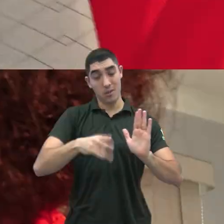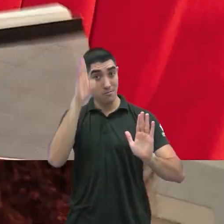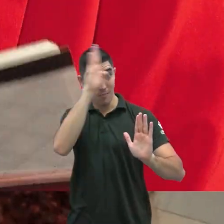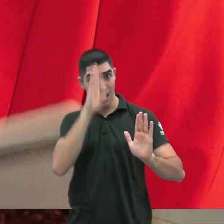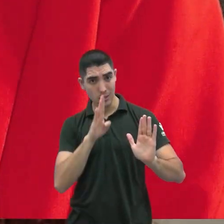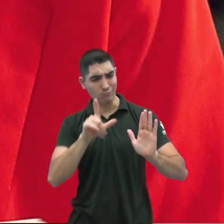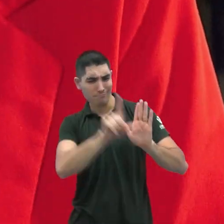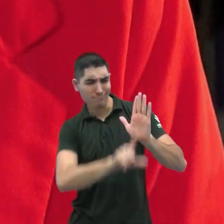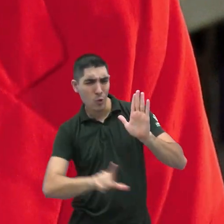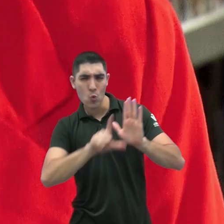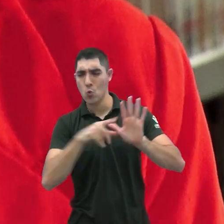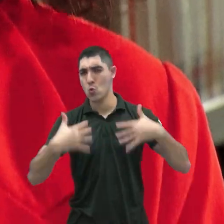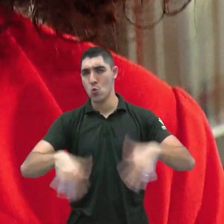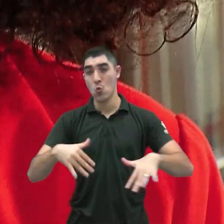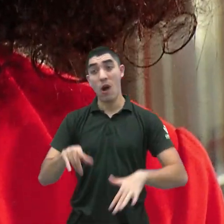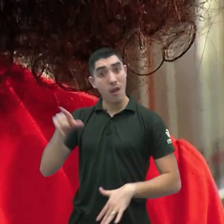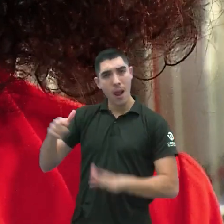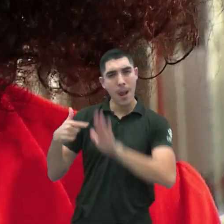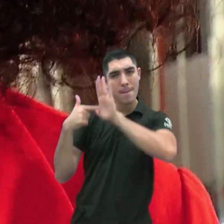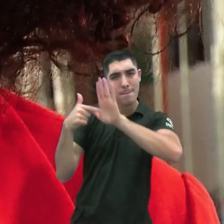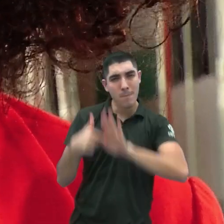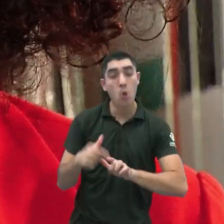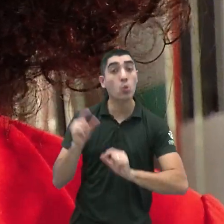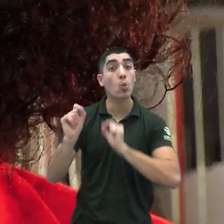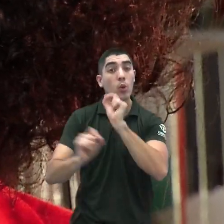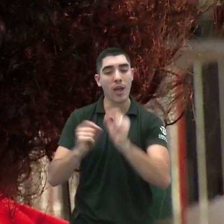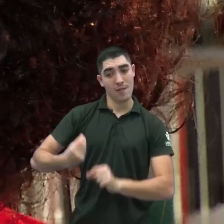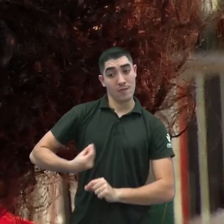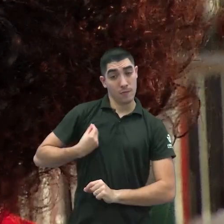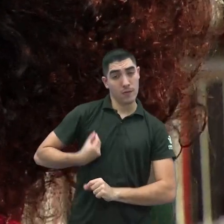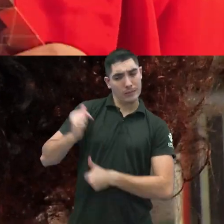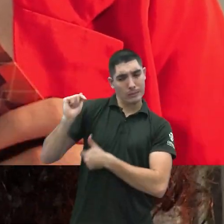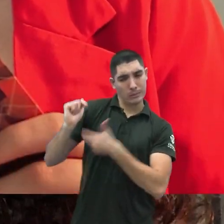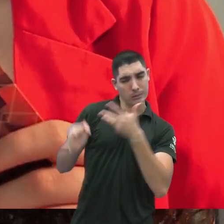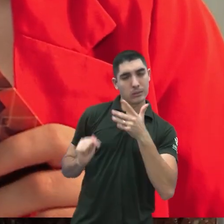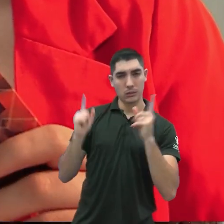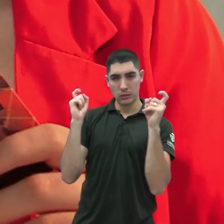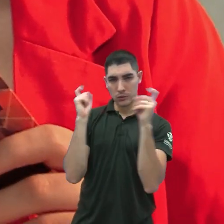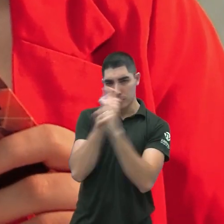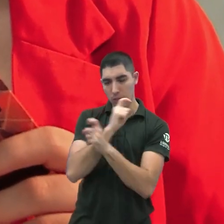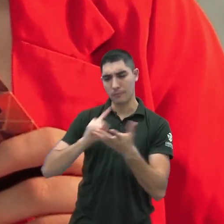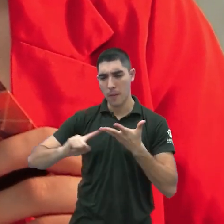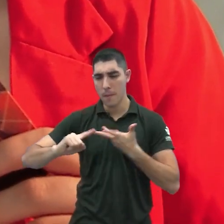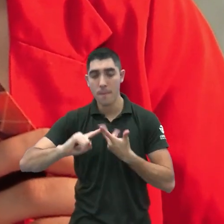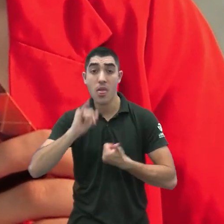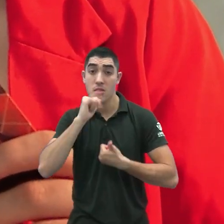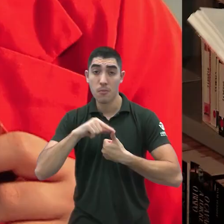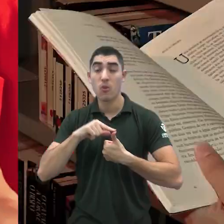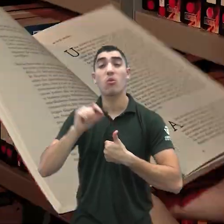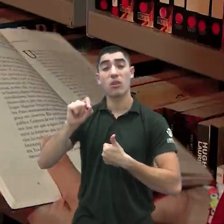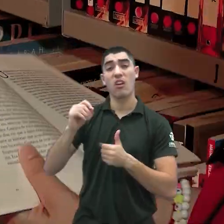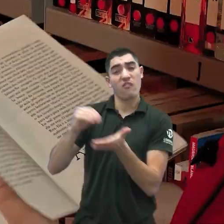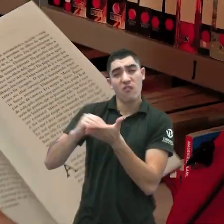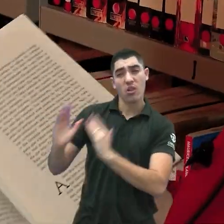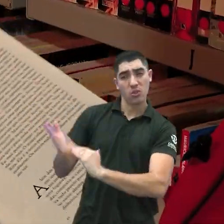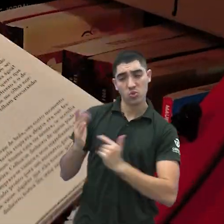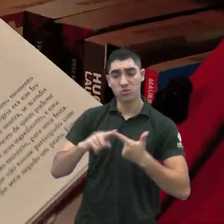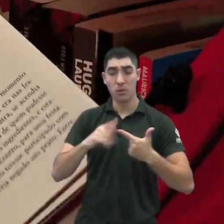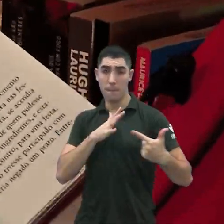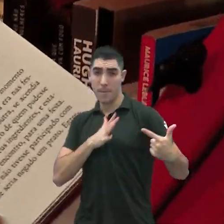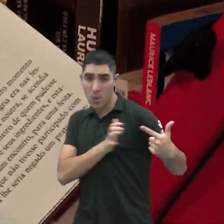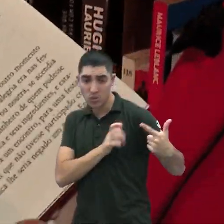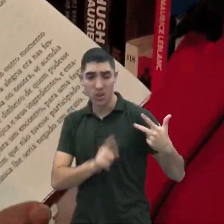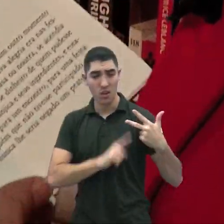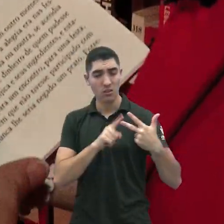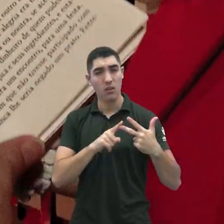Conceição Evaristo mergulha nos mares da complexidade humana, trazendo à superfície temas como o desamparo, o preconceito